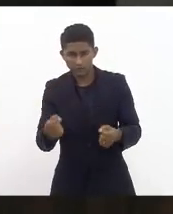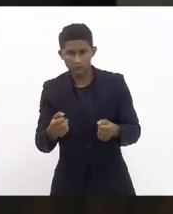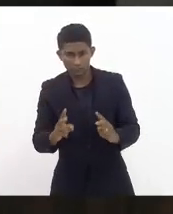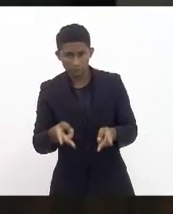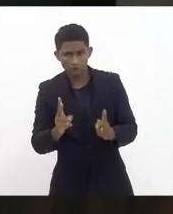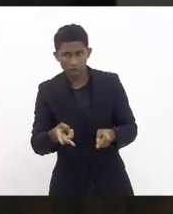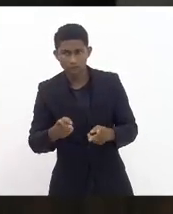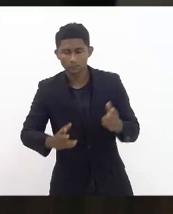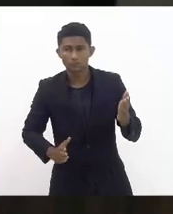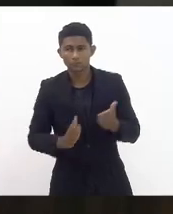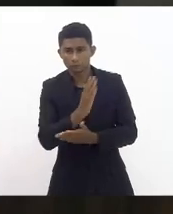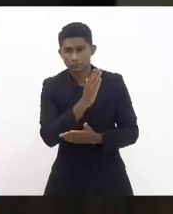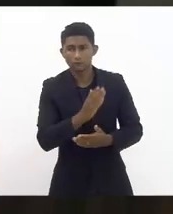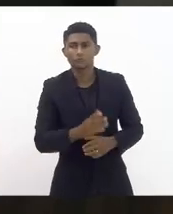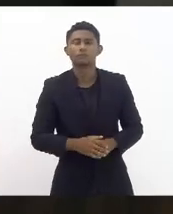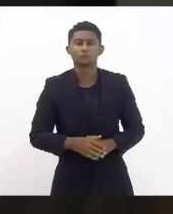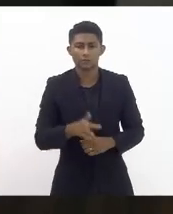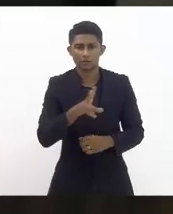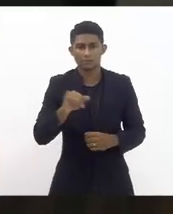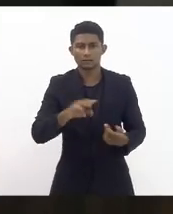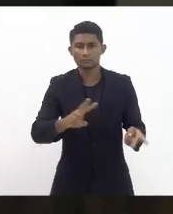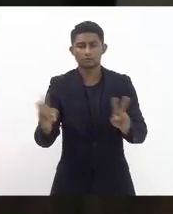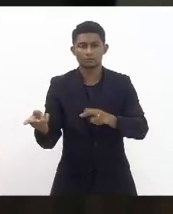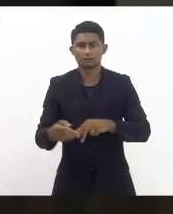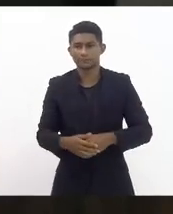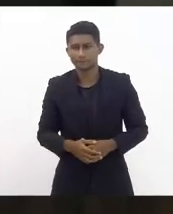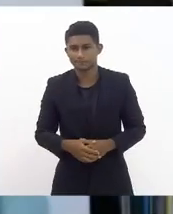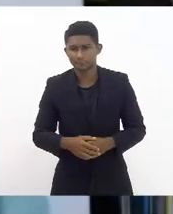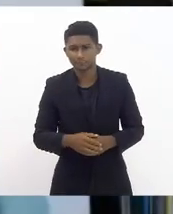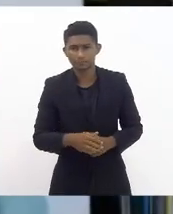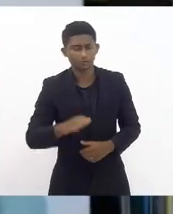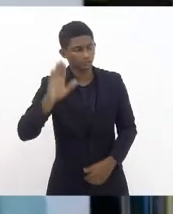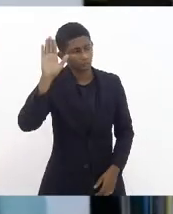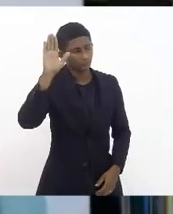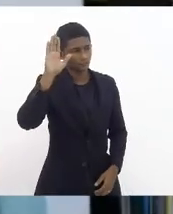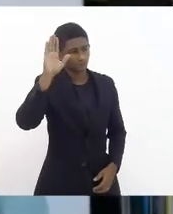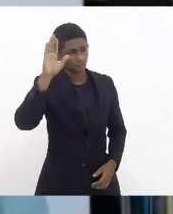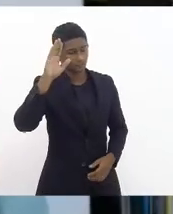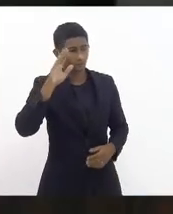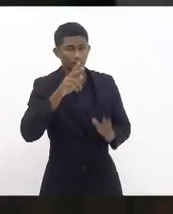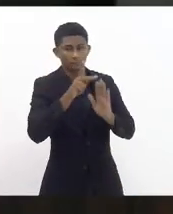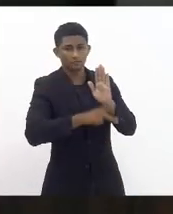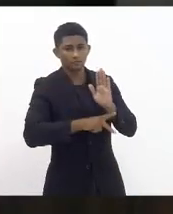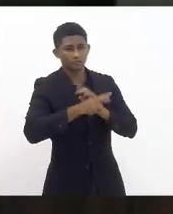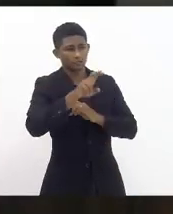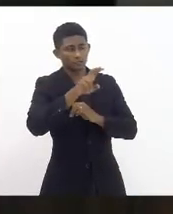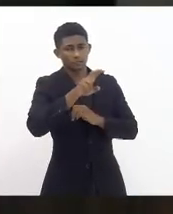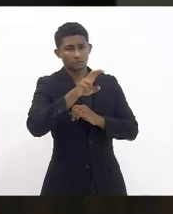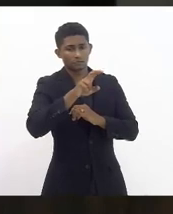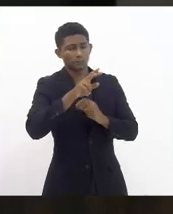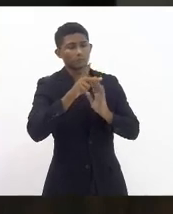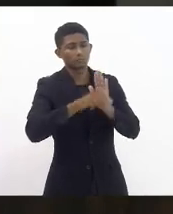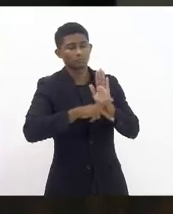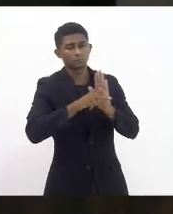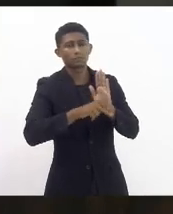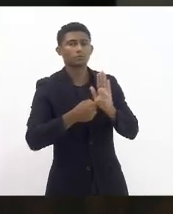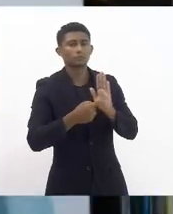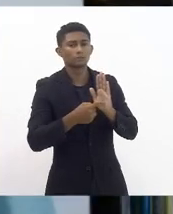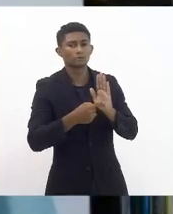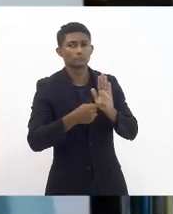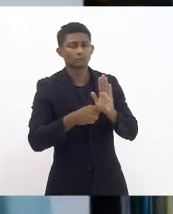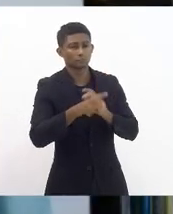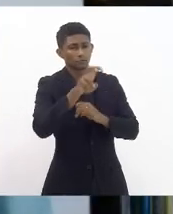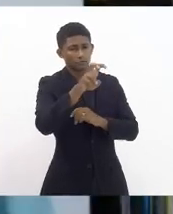como estão, aprovada, vai a promulgação. Projeto 589, abstenção. Deputado Samuel.